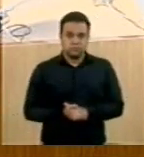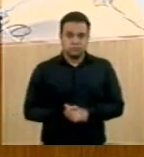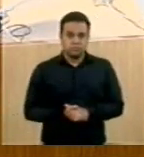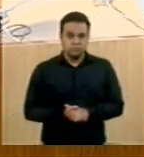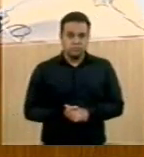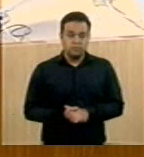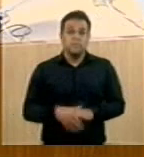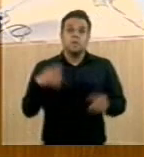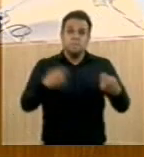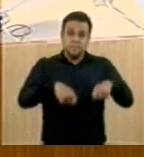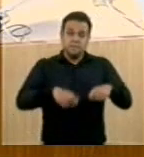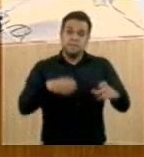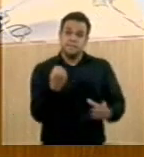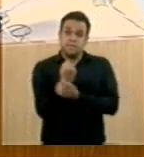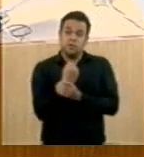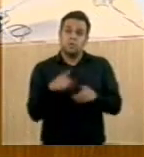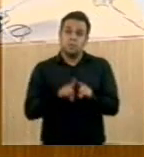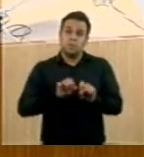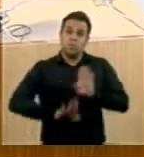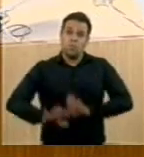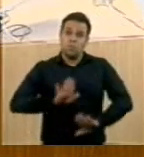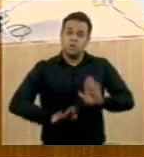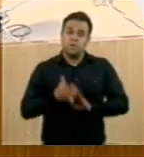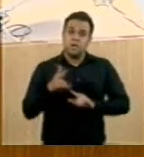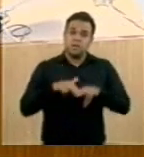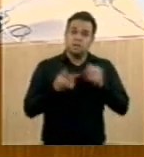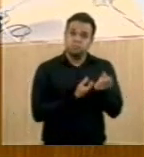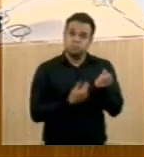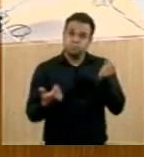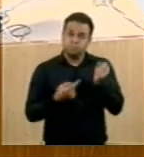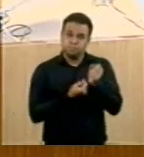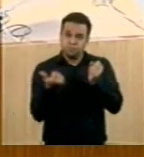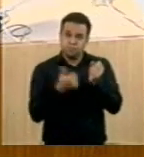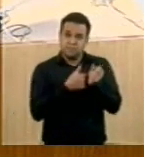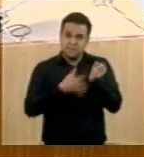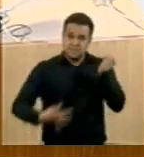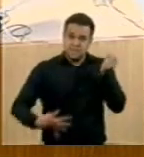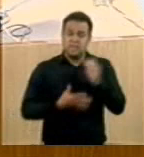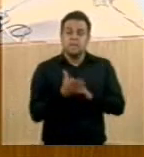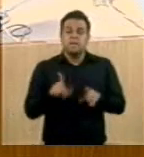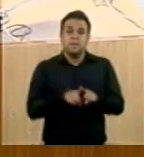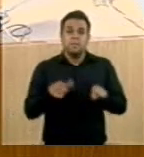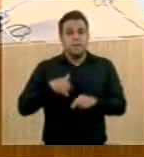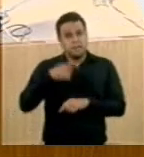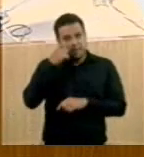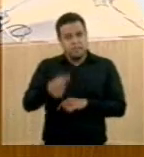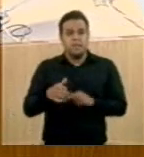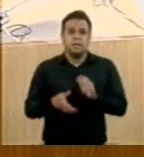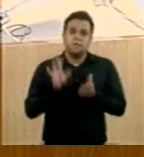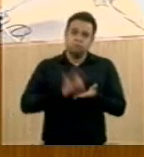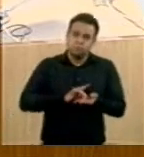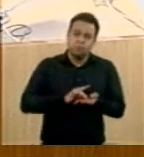com segurança e precaução em relação à doação de sangue, em relação aos interesses legítimos